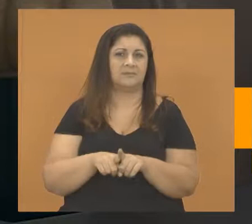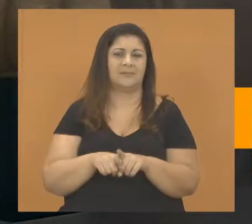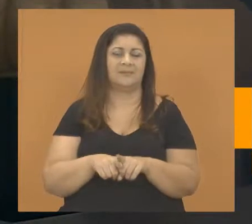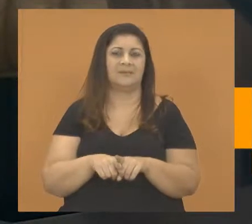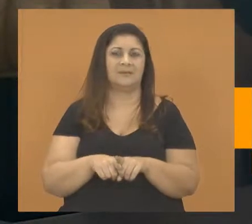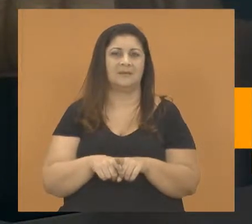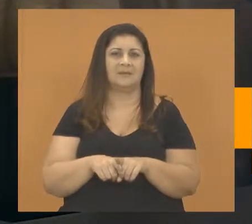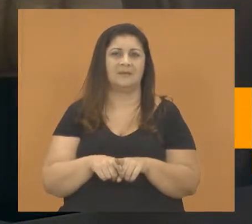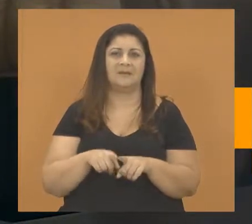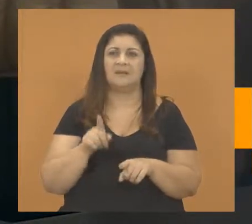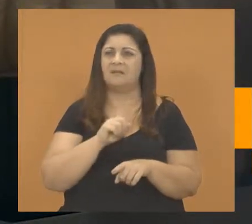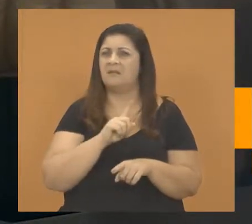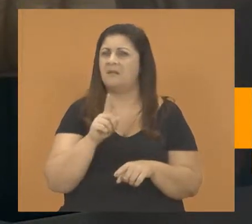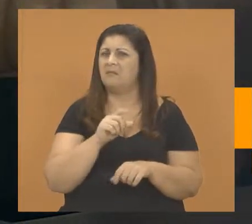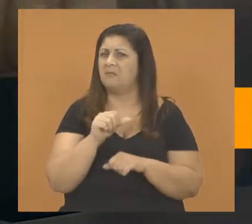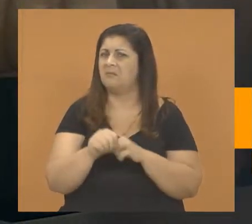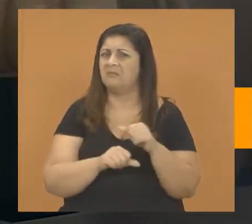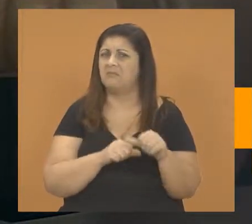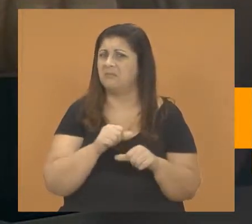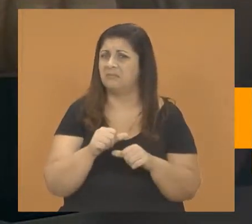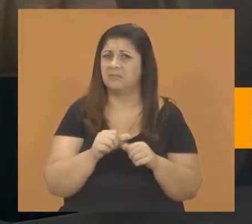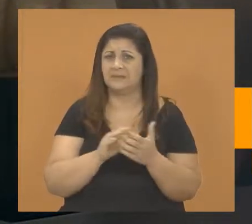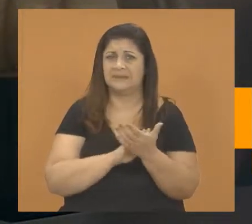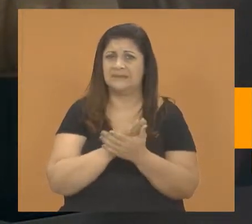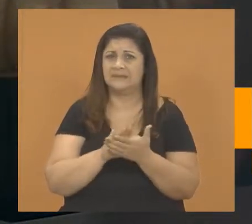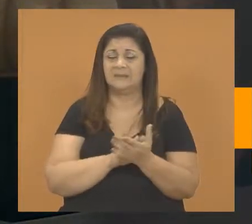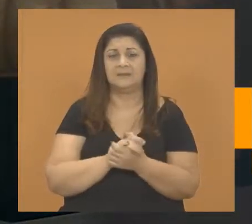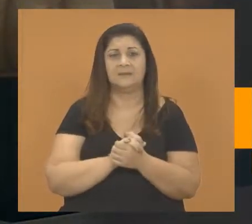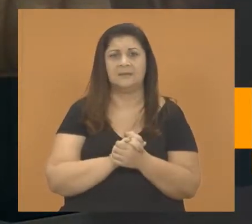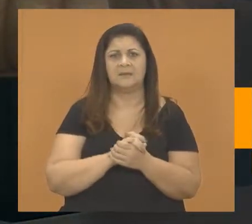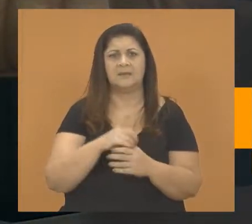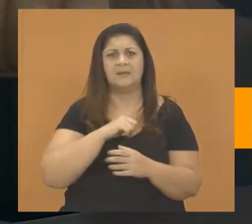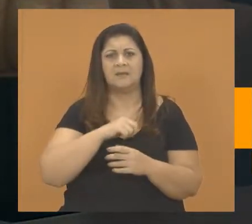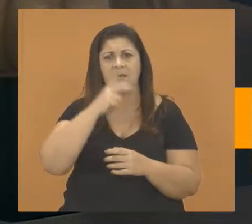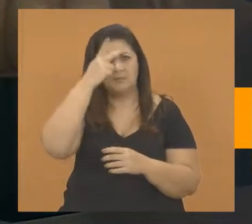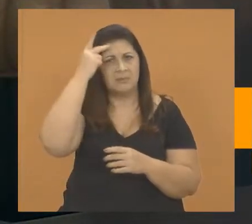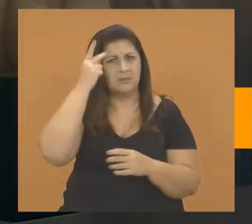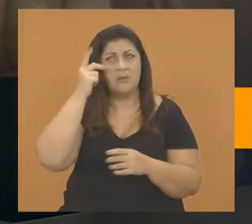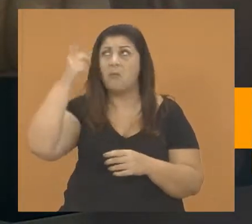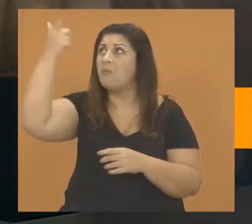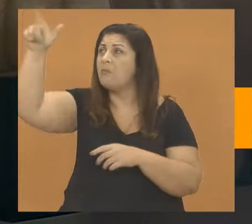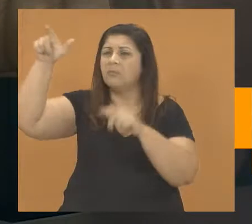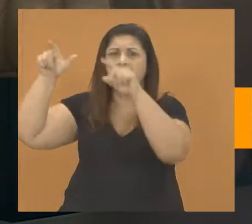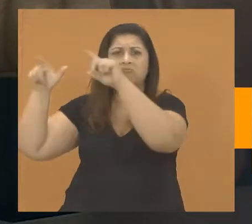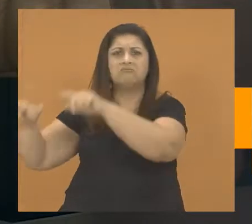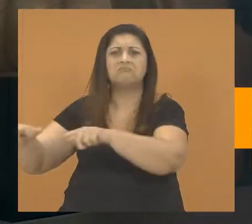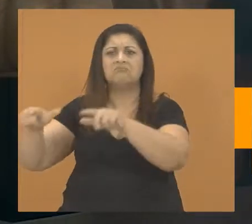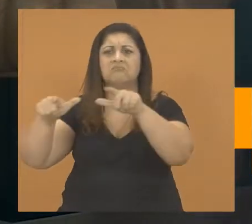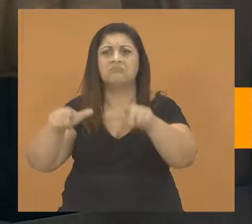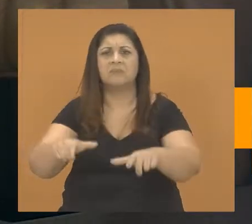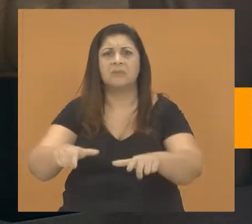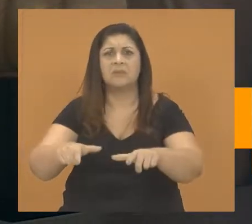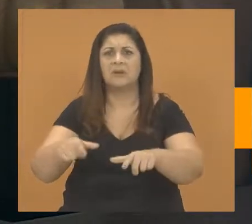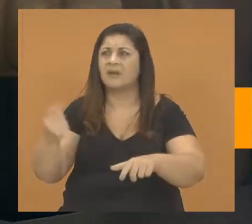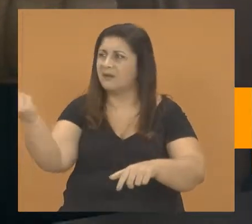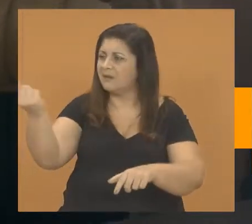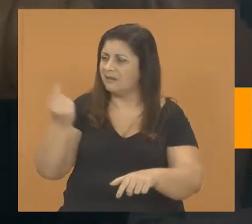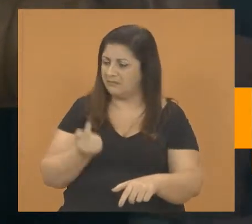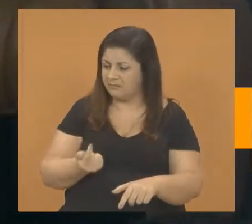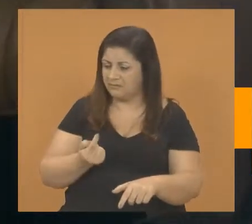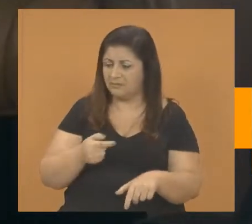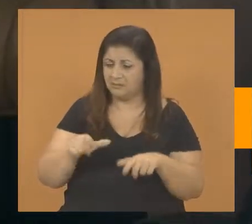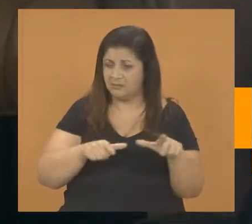não é que há uma mudança que eu poderia estar outros exemplos de pessoas que não são daqui são nomeados em cargos em comissão na nossa cidade